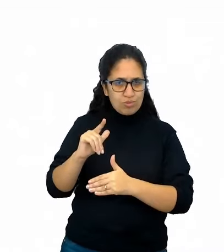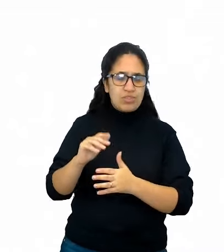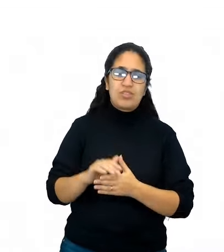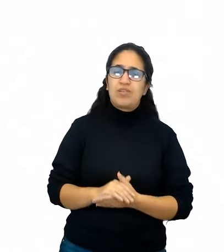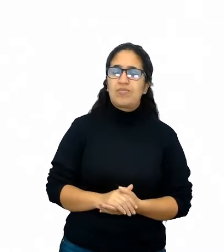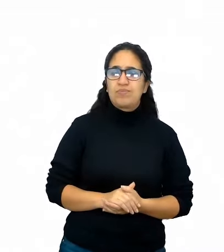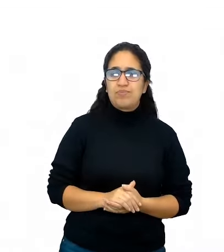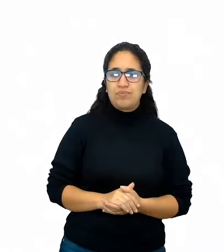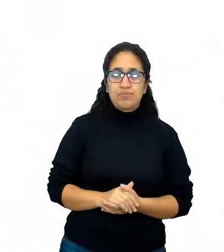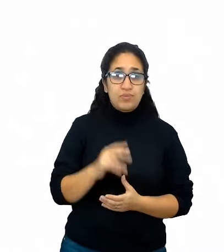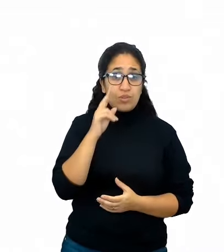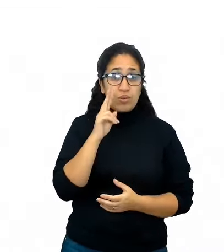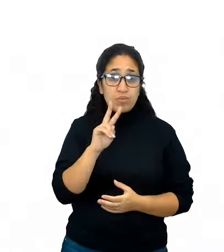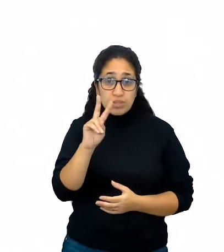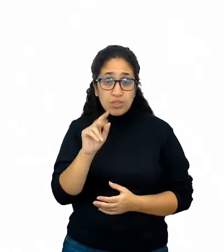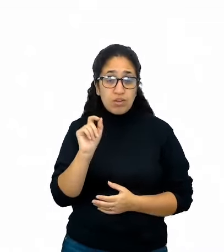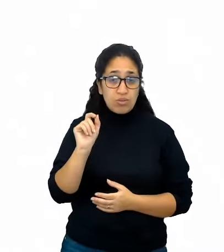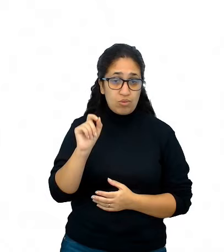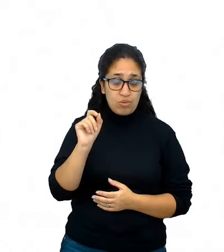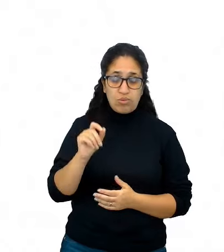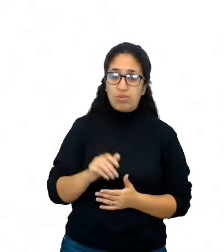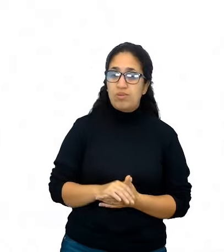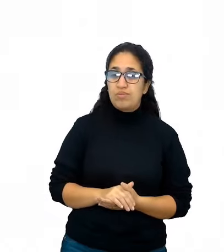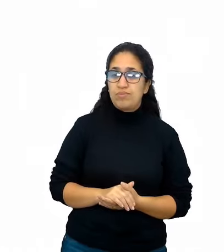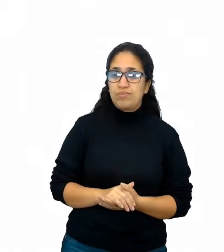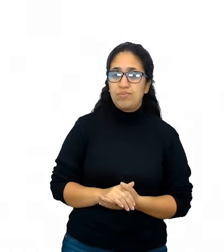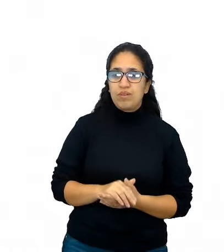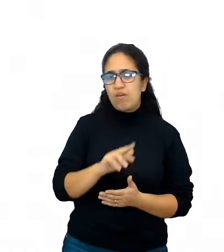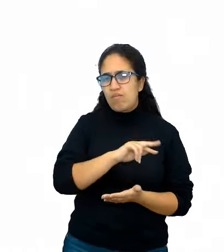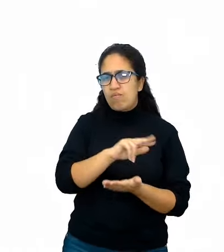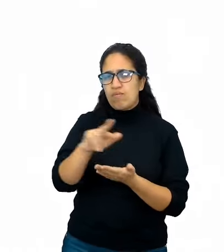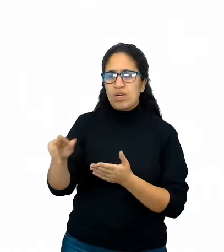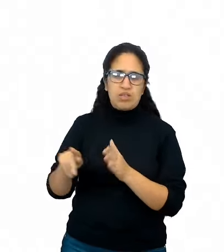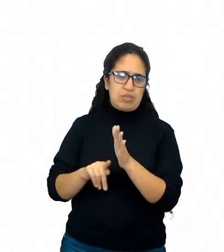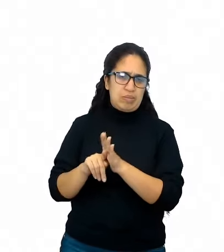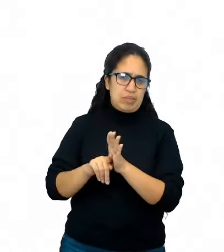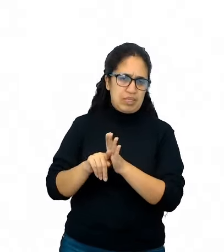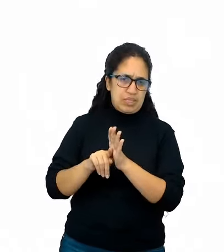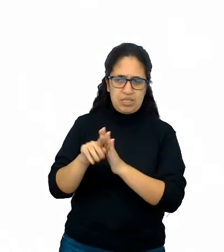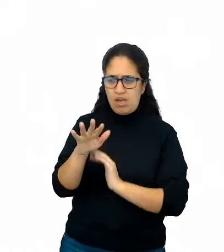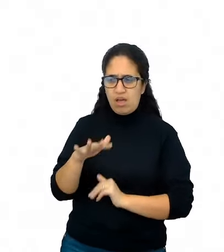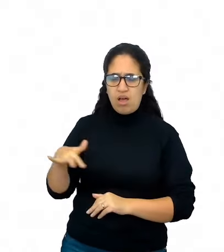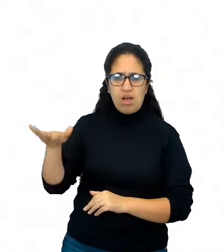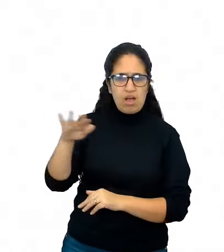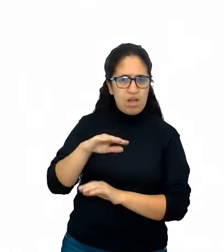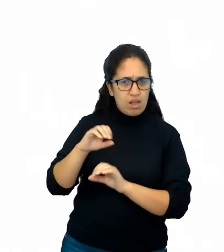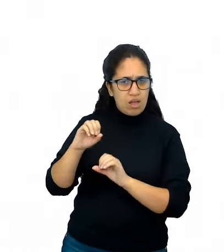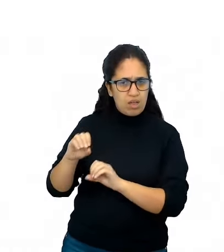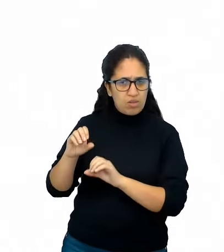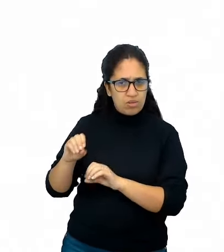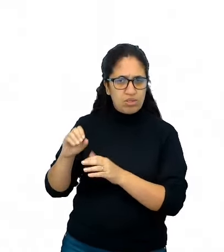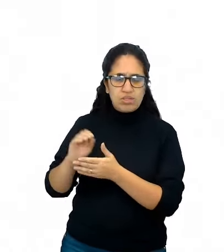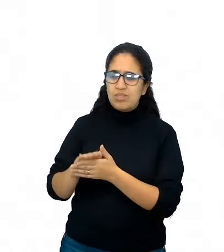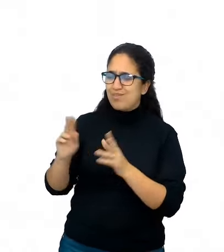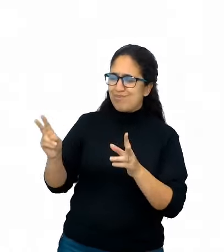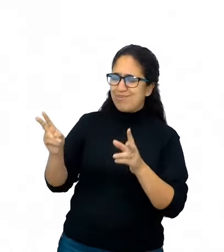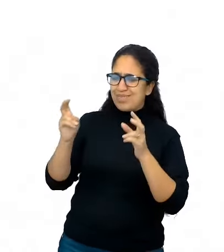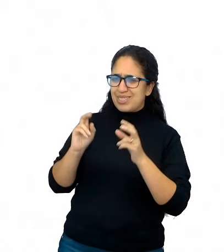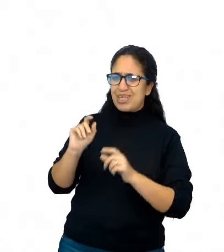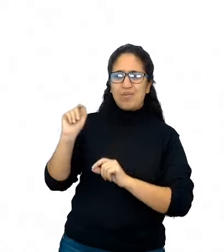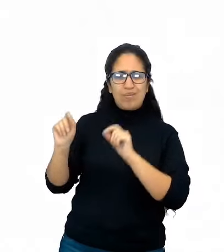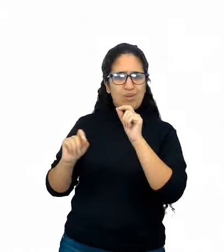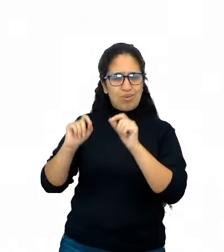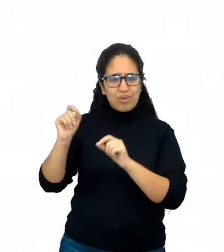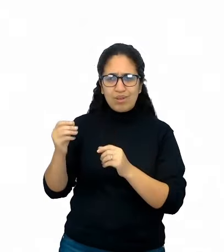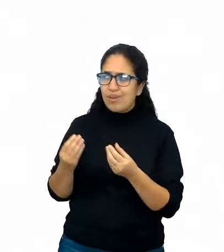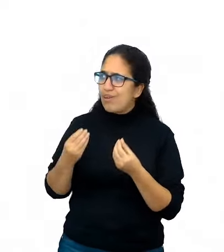final. Observamos que, entre os pesquisadores da área educacional, é reconhecida a dificuldade de se encontrar